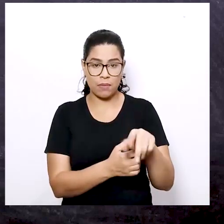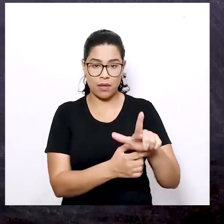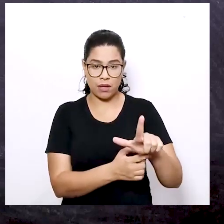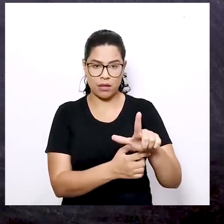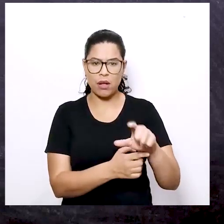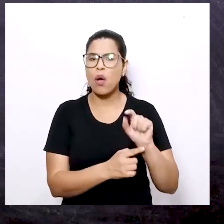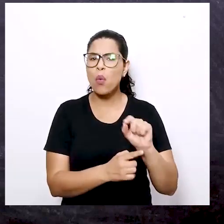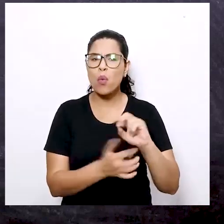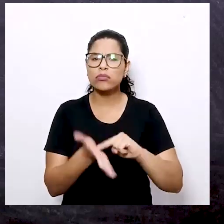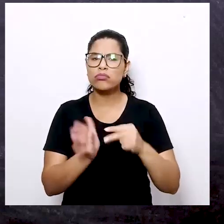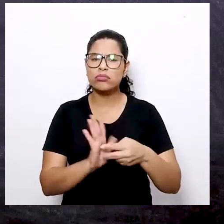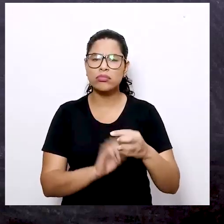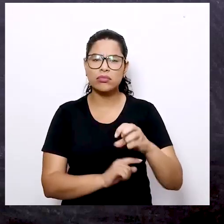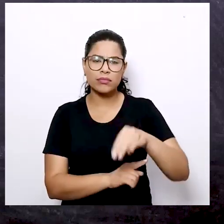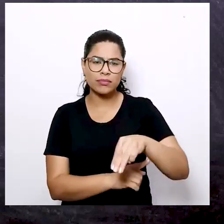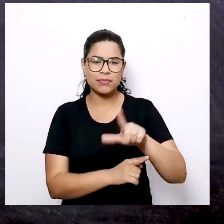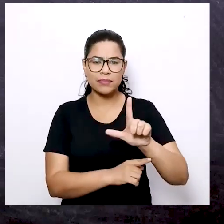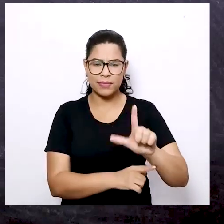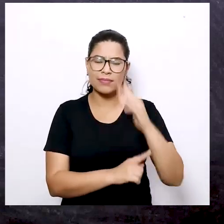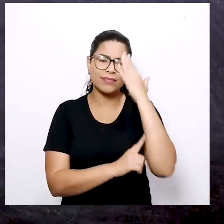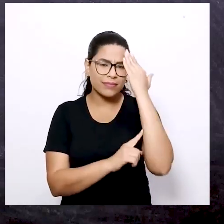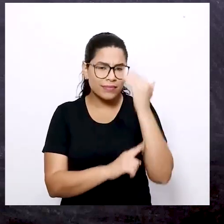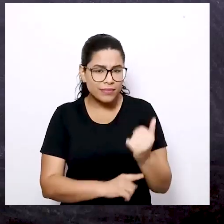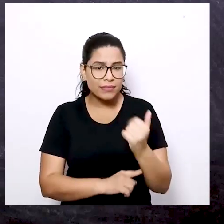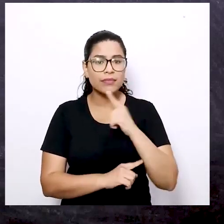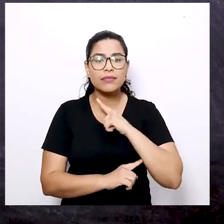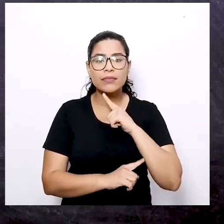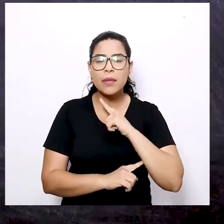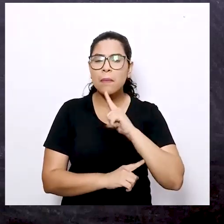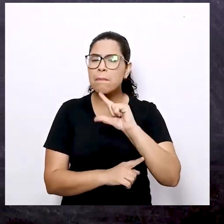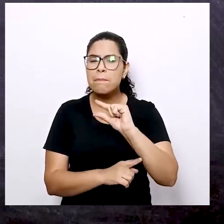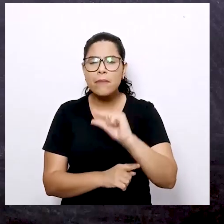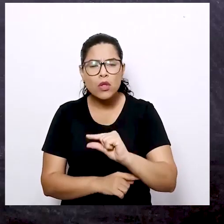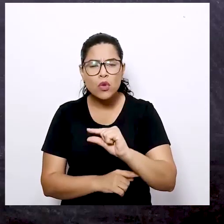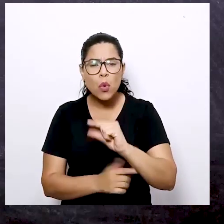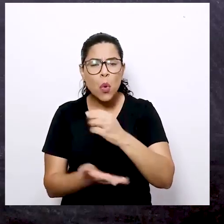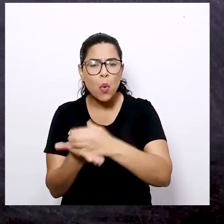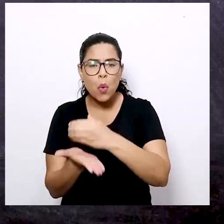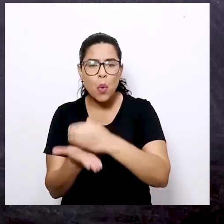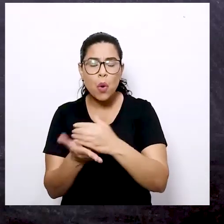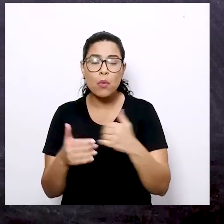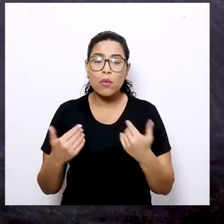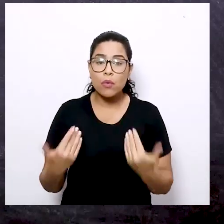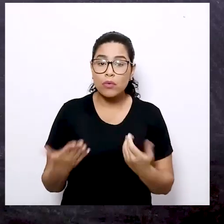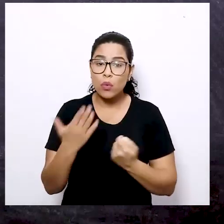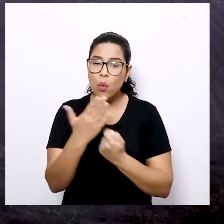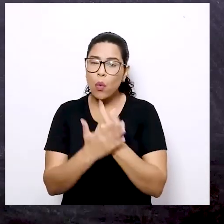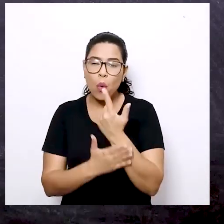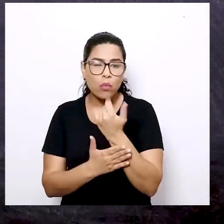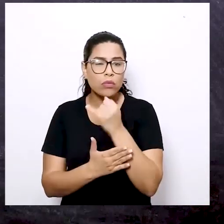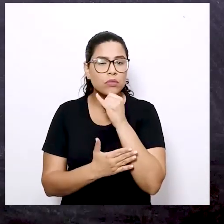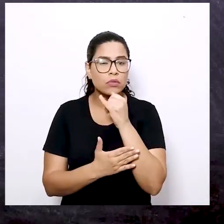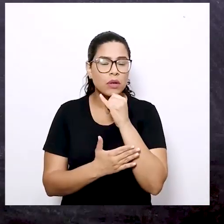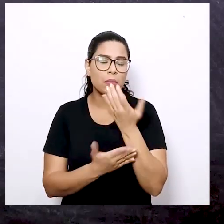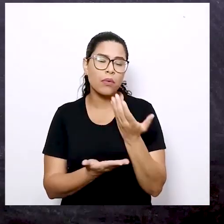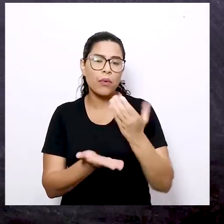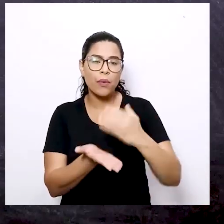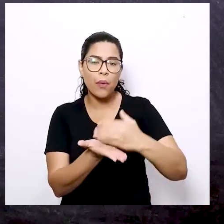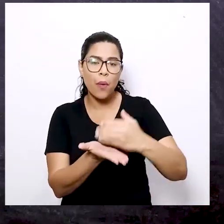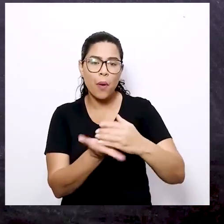ml, todo mundo já ouviu falar isso, não é? A gente sabe que tem copos ainda menores, quando a gente compra copos